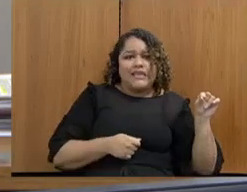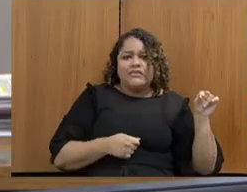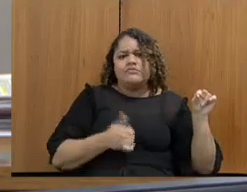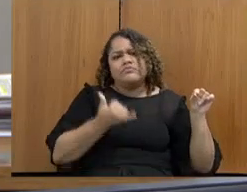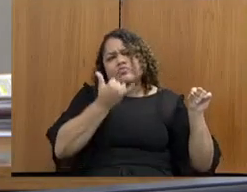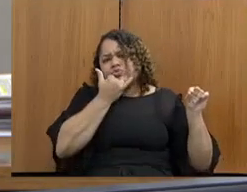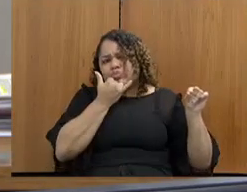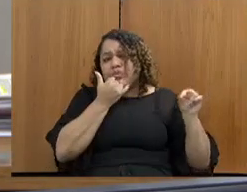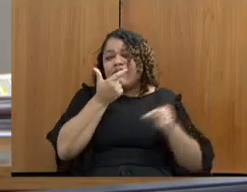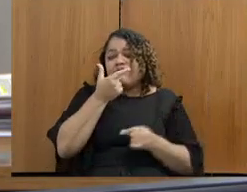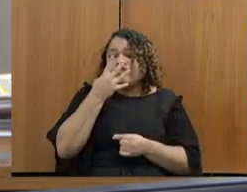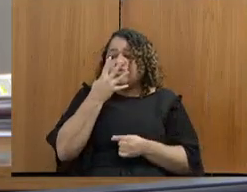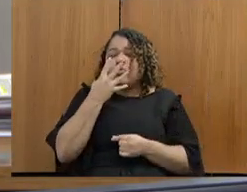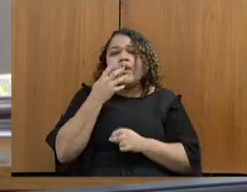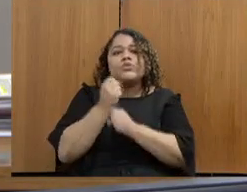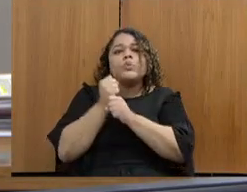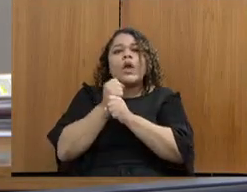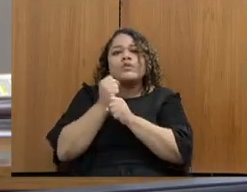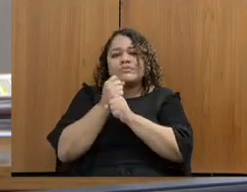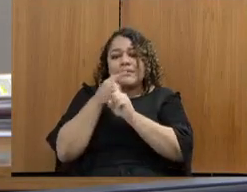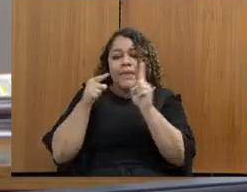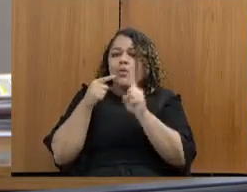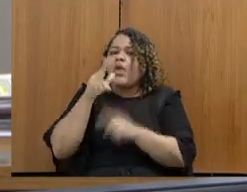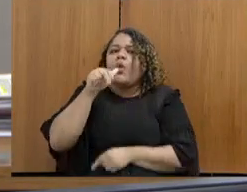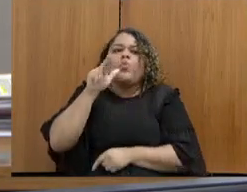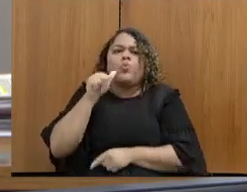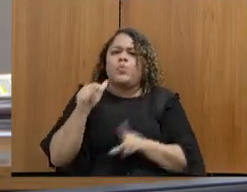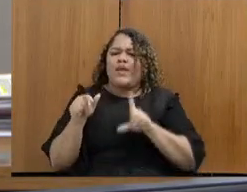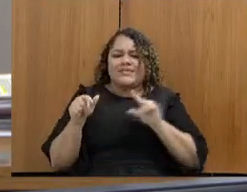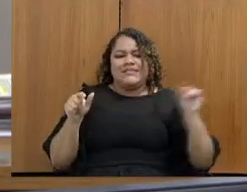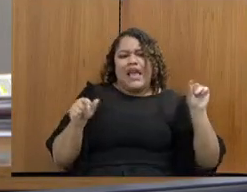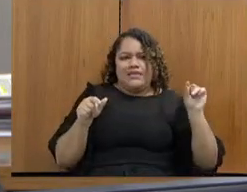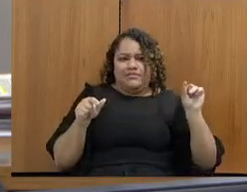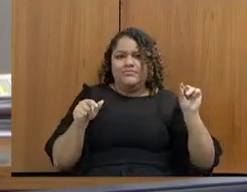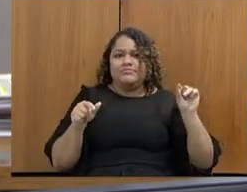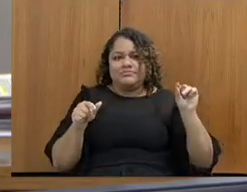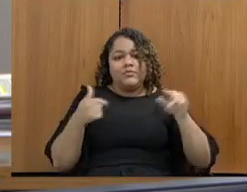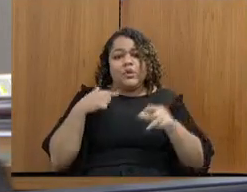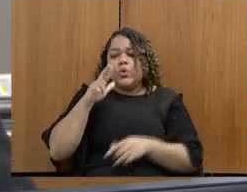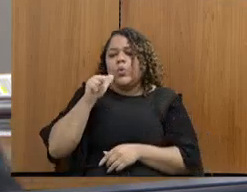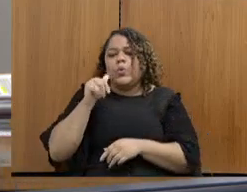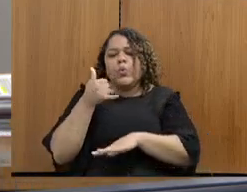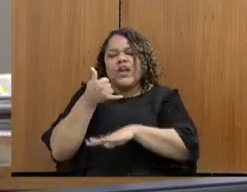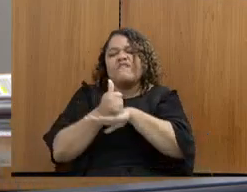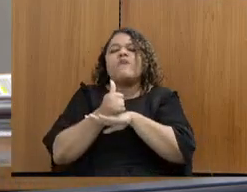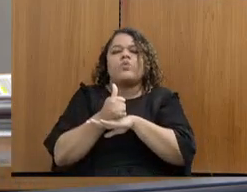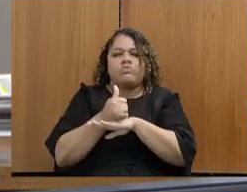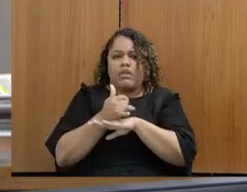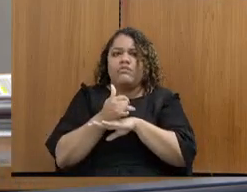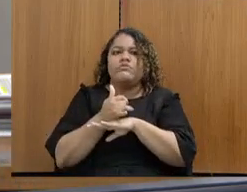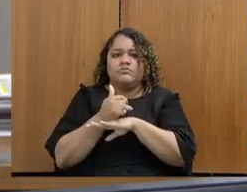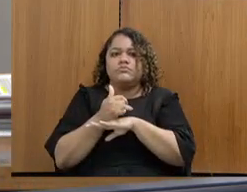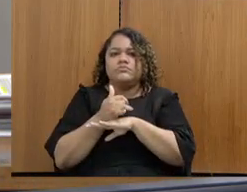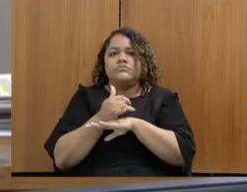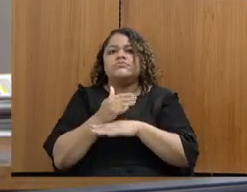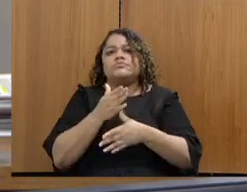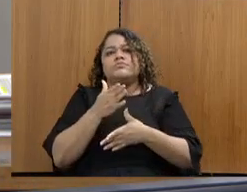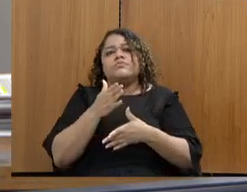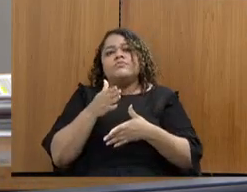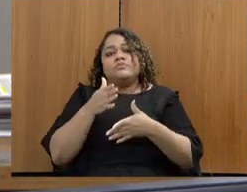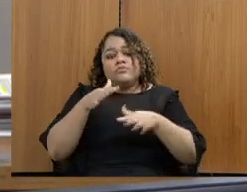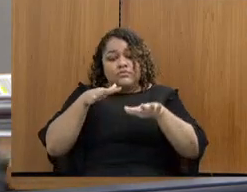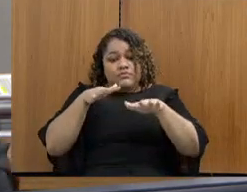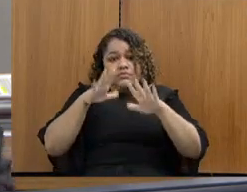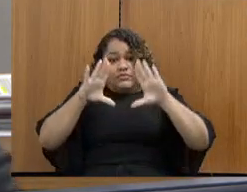anos e meio de Mandato eu nunca tive uma falta em plenário em sessões Ordinárias dessa casa faz questão de deixar